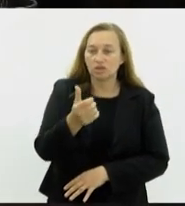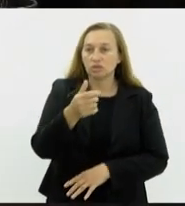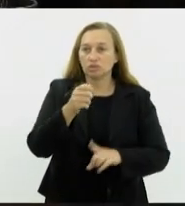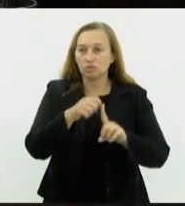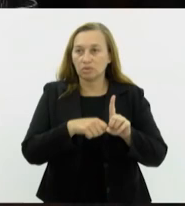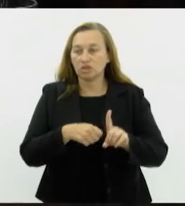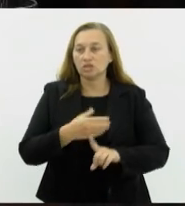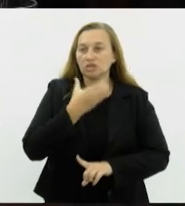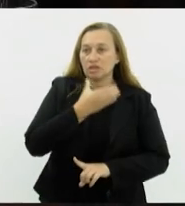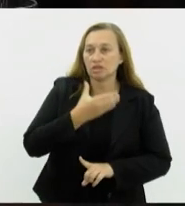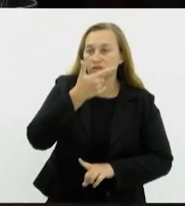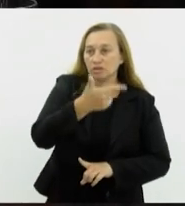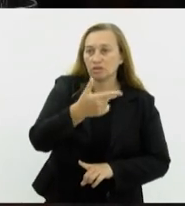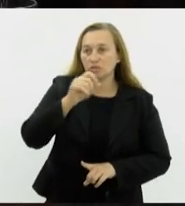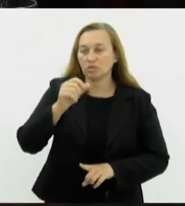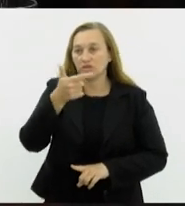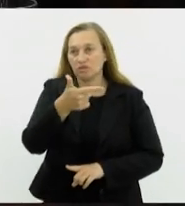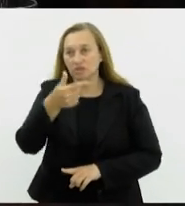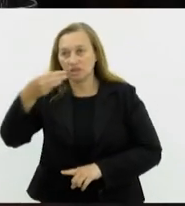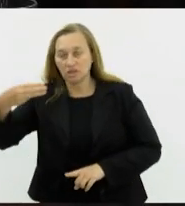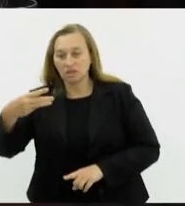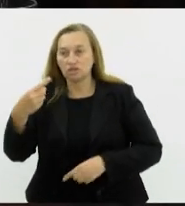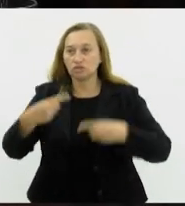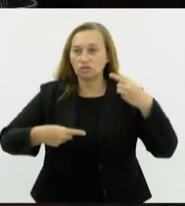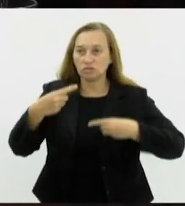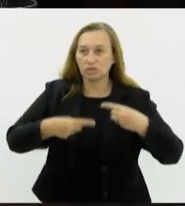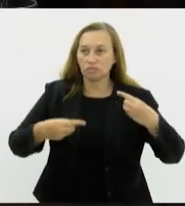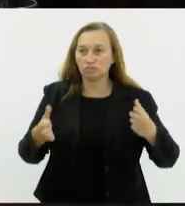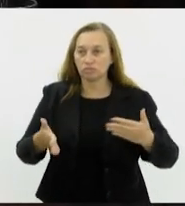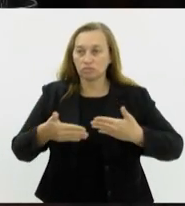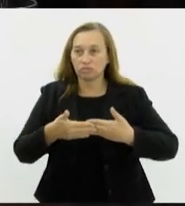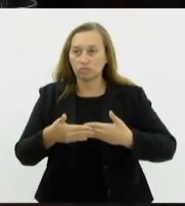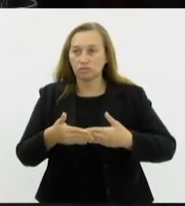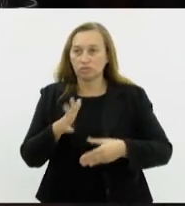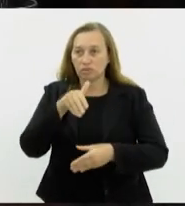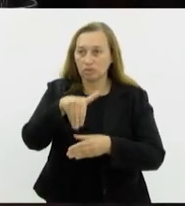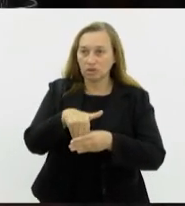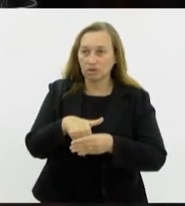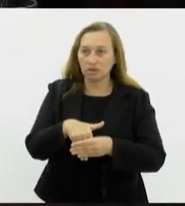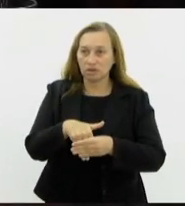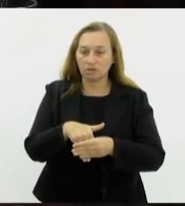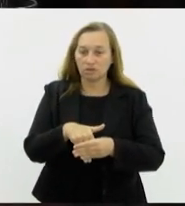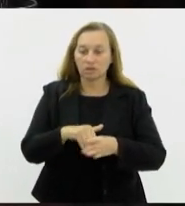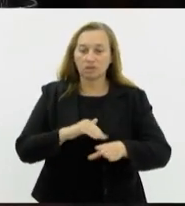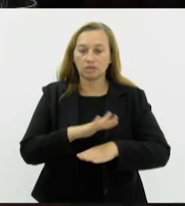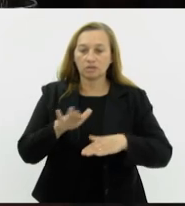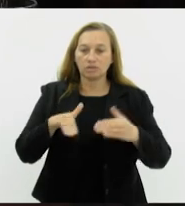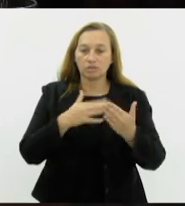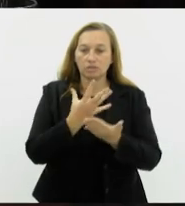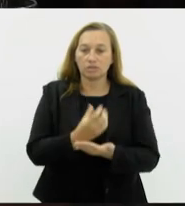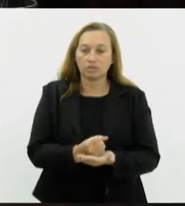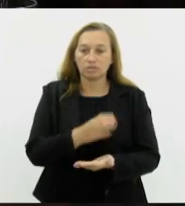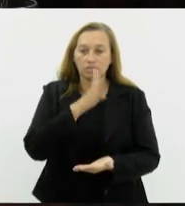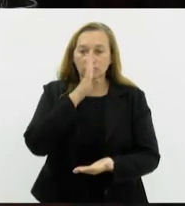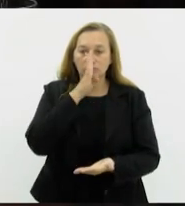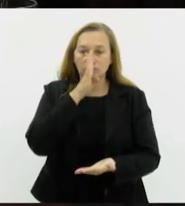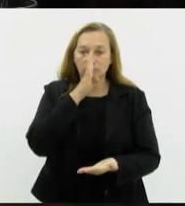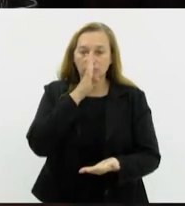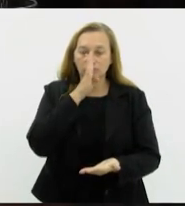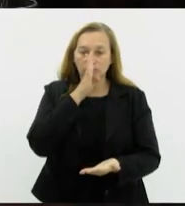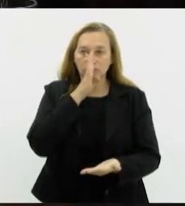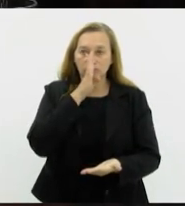6/12/2023. Em discussão, não havendo mais quem queira discutir, encerrada a discussão. Em votação, os senhores que